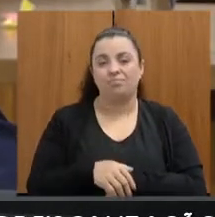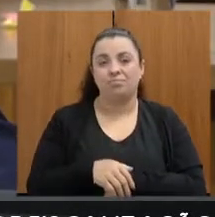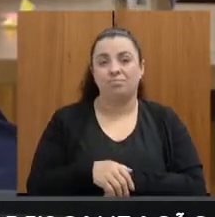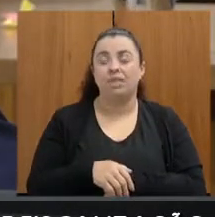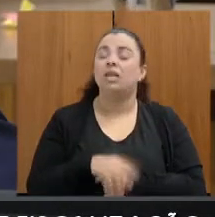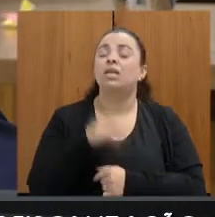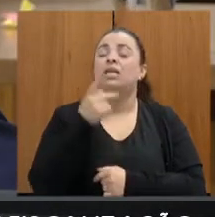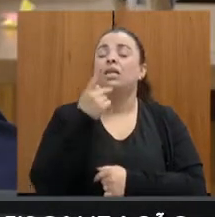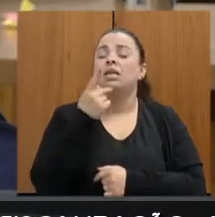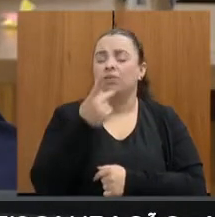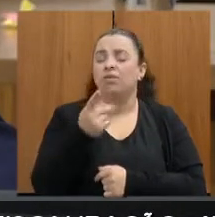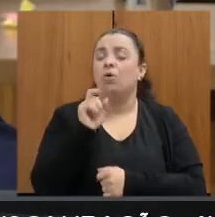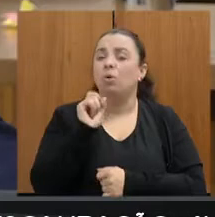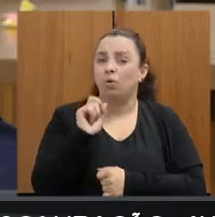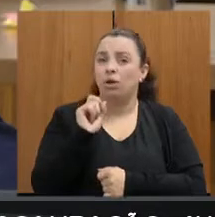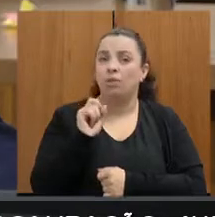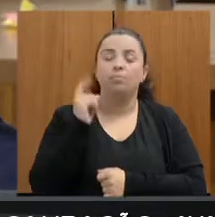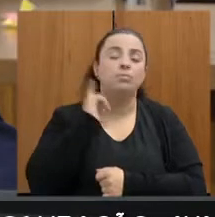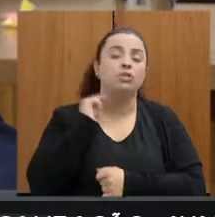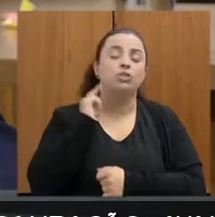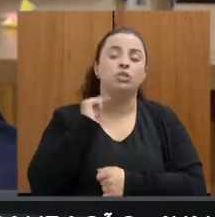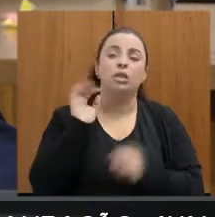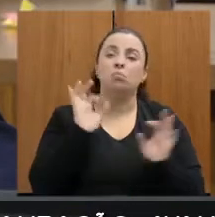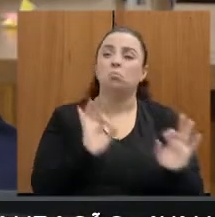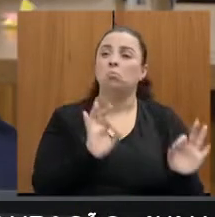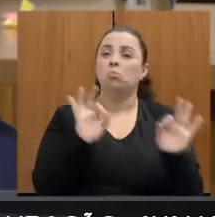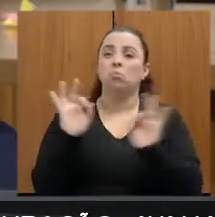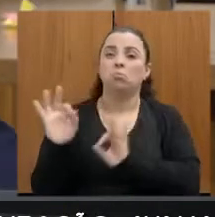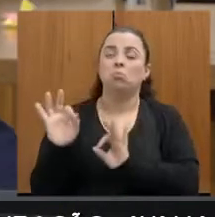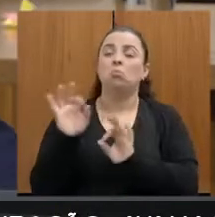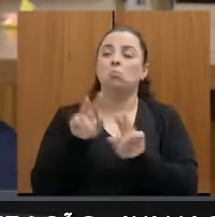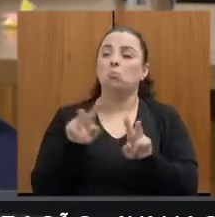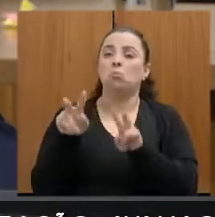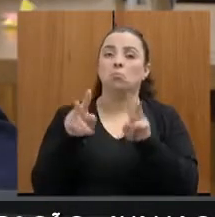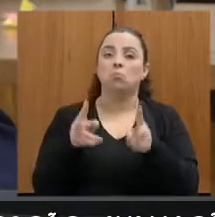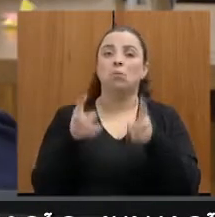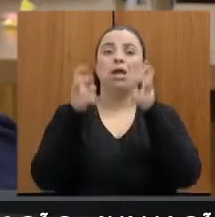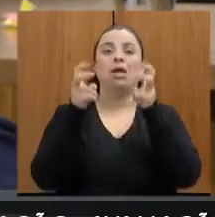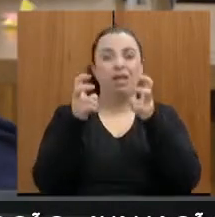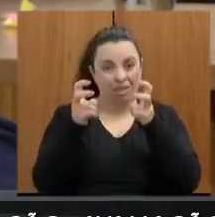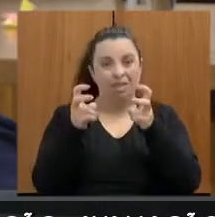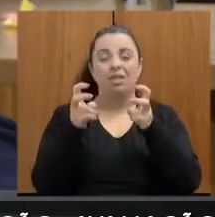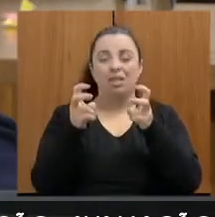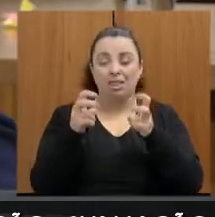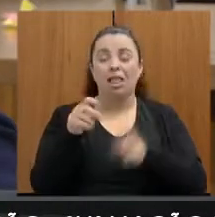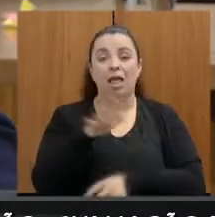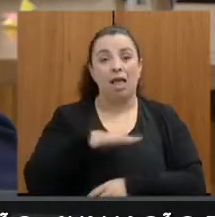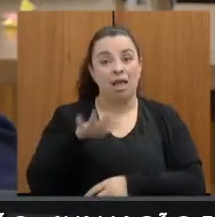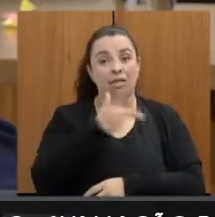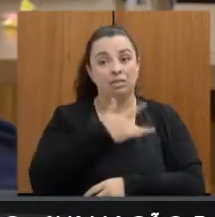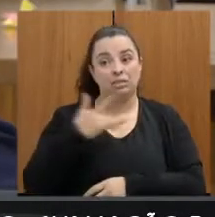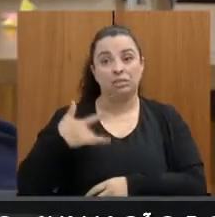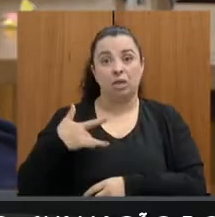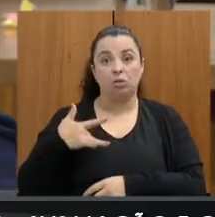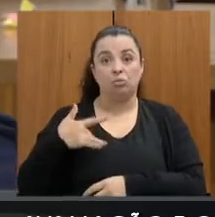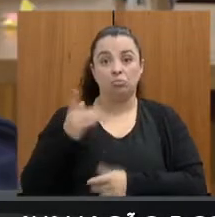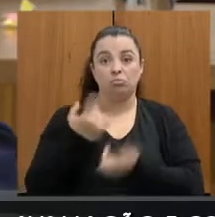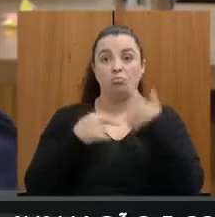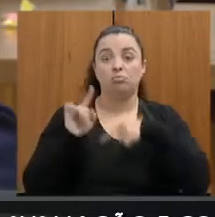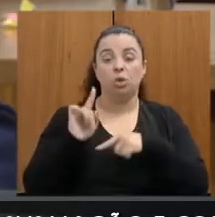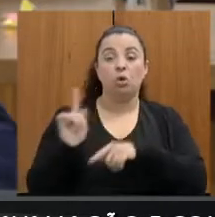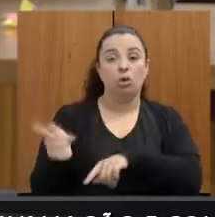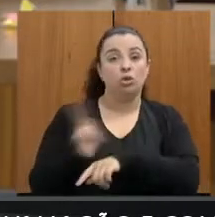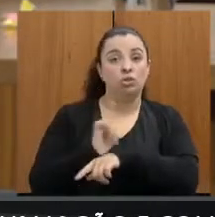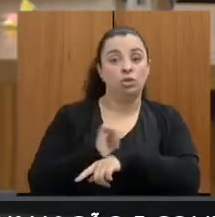dizer que Minas assistir aí uma uma transformação né O que que é uma gestão pública